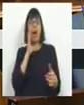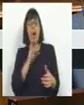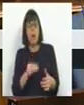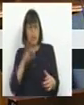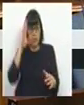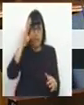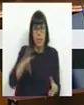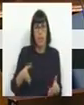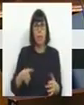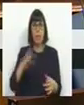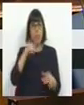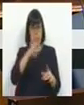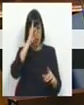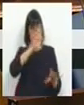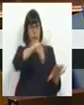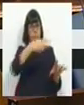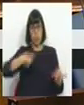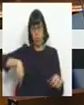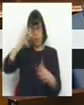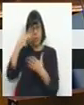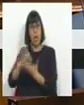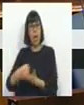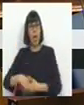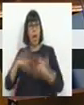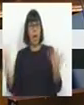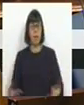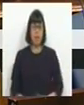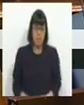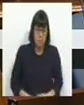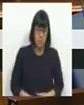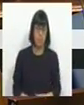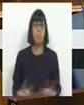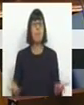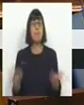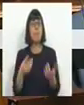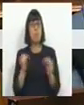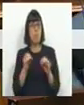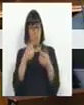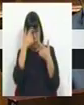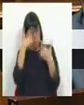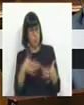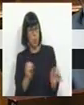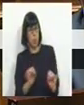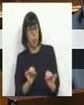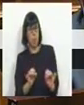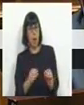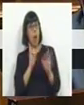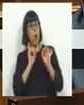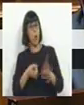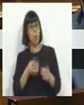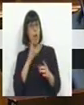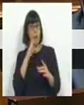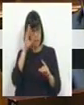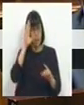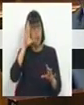se sabe, o senhor deputado sabe tudo, os outros não sabem nada e, portanto, nada de inesperado começar que não